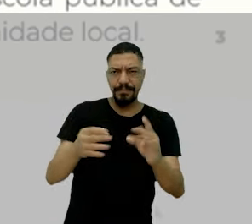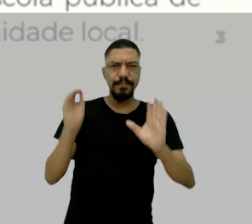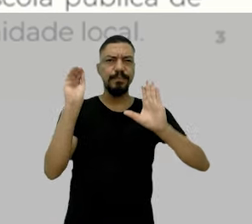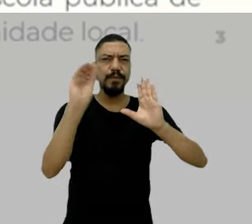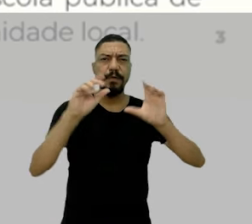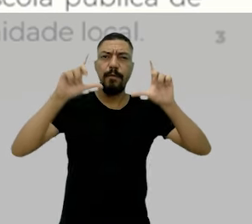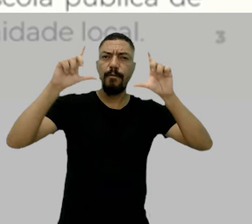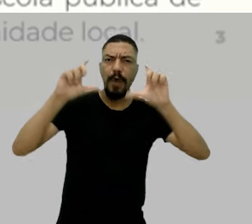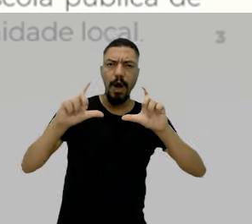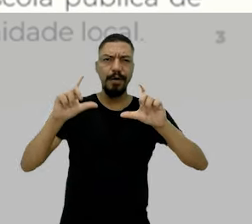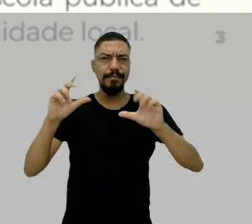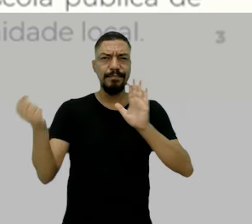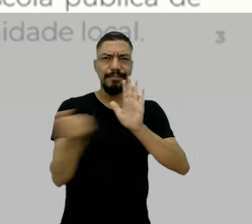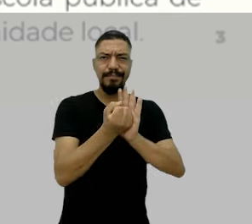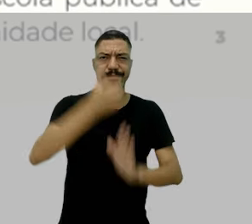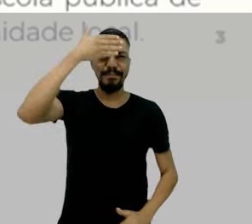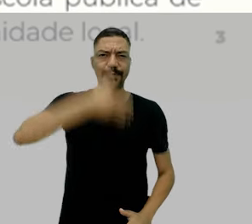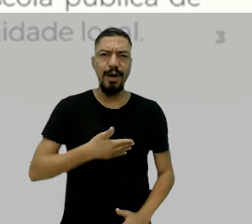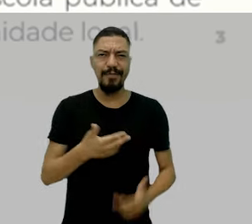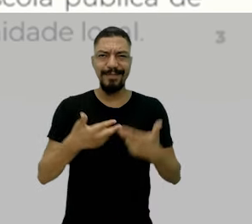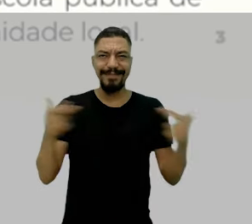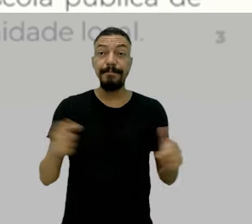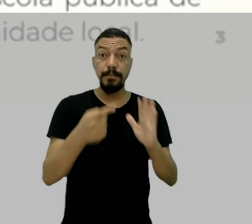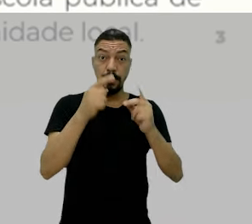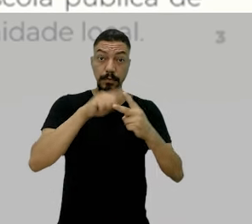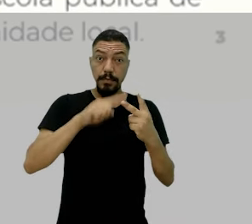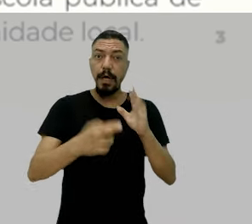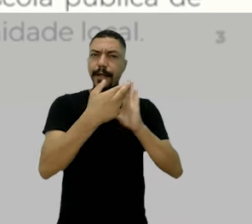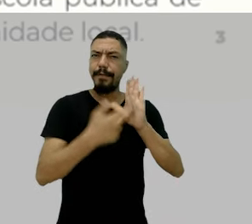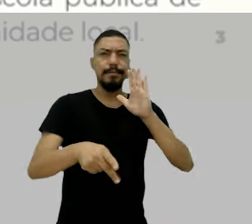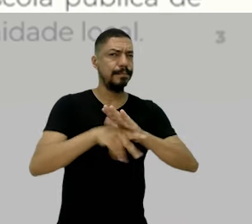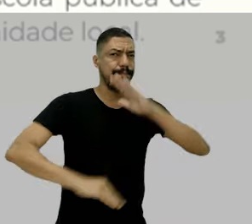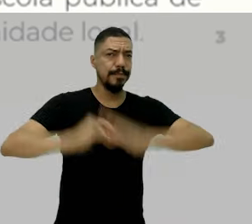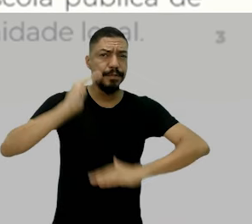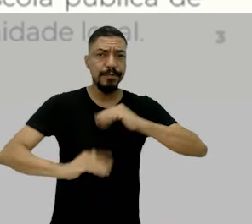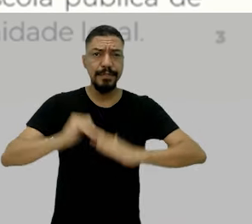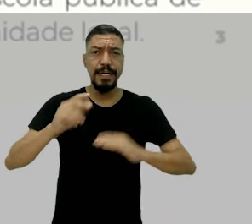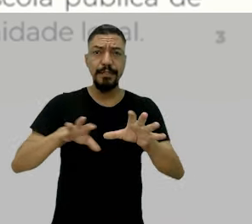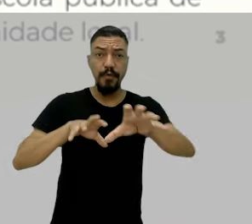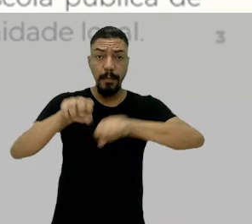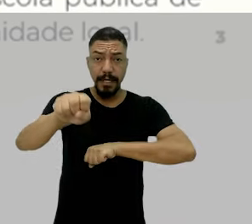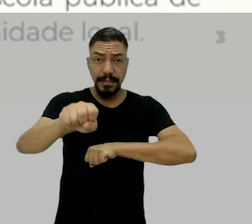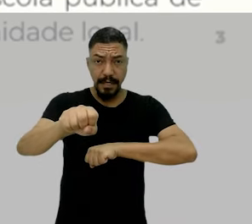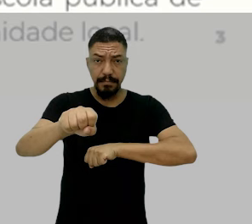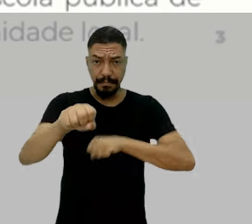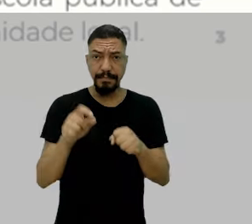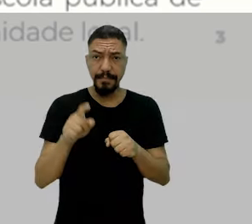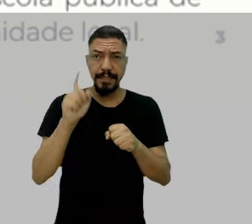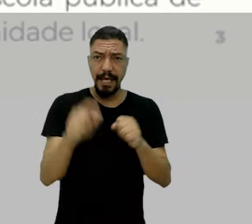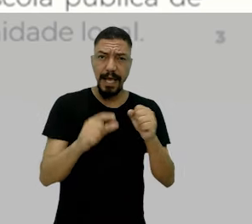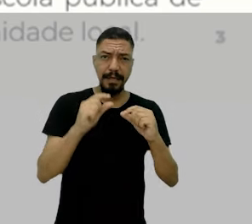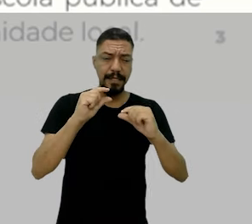do acontecimento. Esses dois são relatórios de atividades de formação, são pedaços de atividades